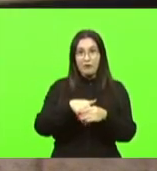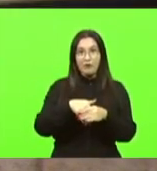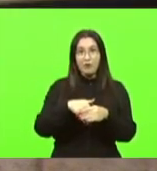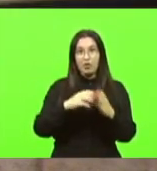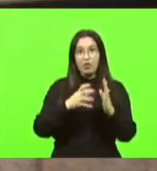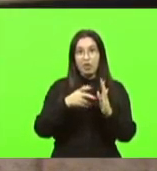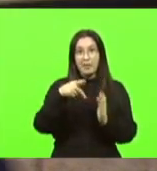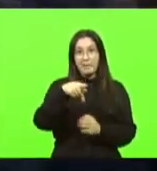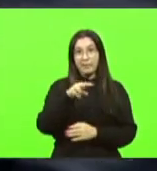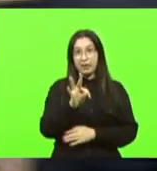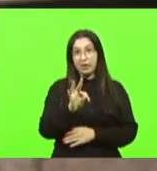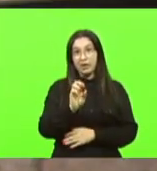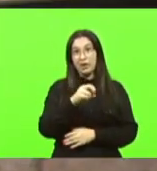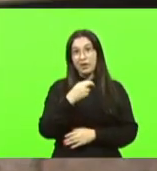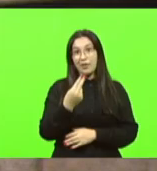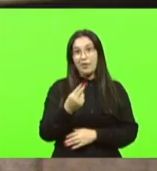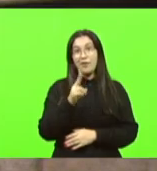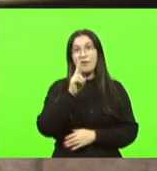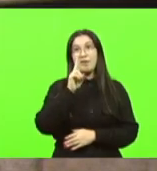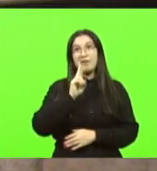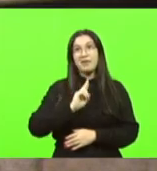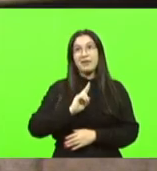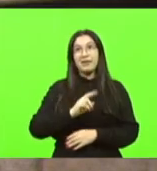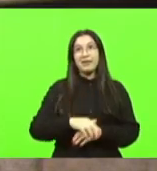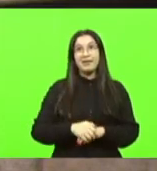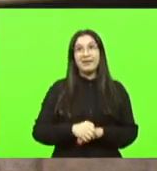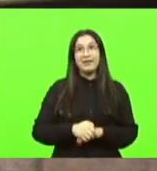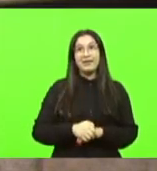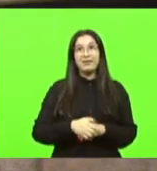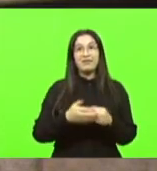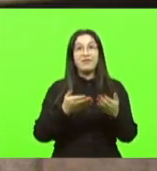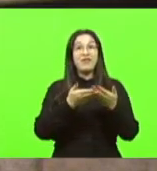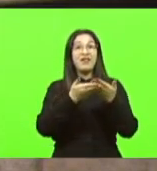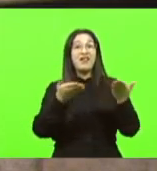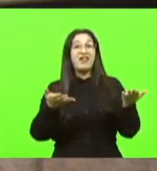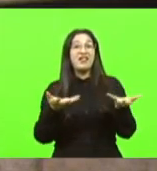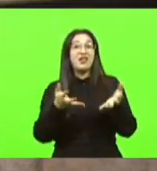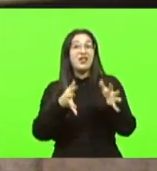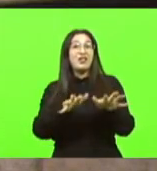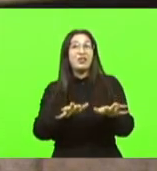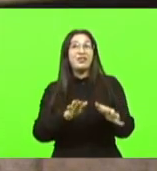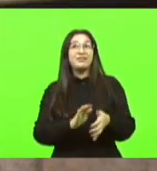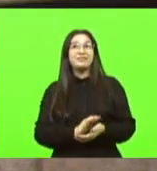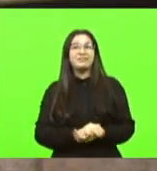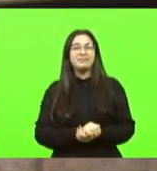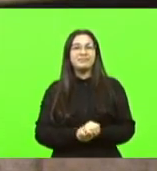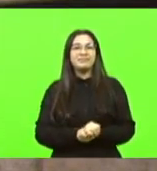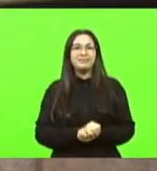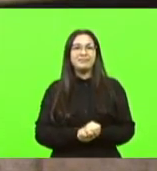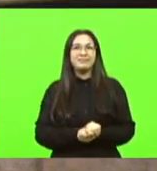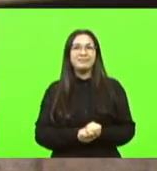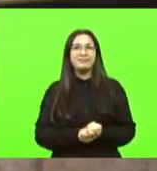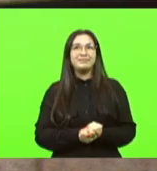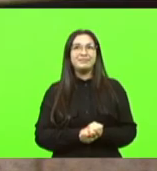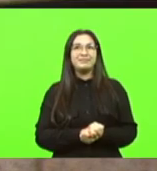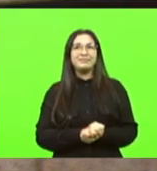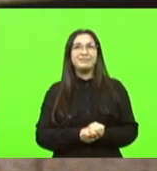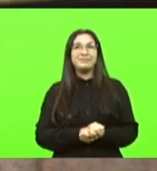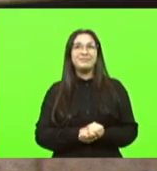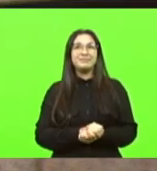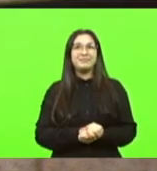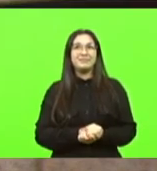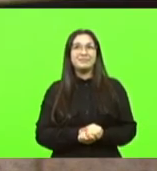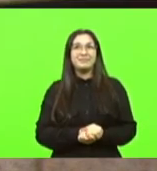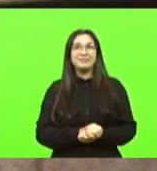bota um deputado Ivan que não querem saber se a segunda viagem Presidente questão de acho que ele